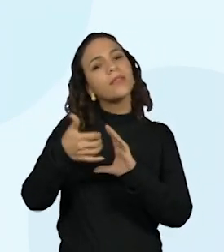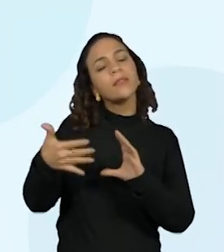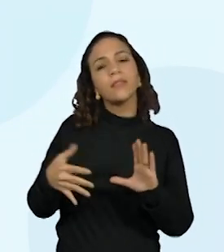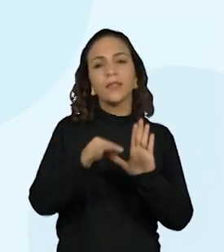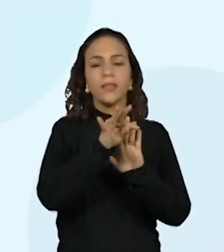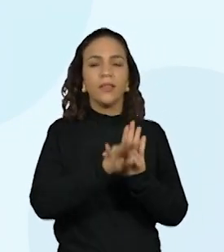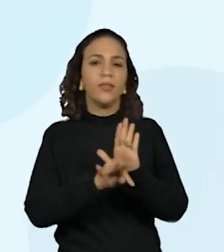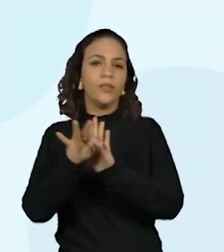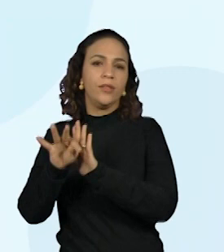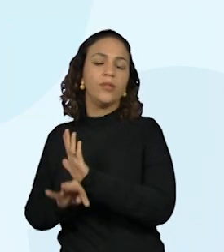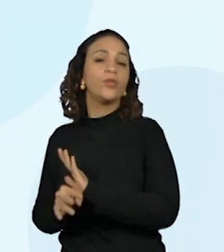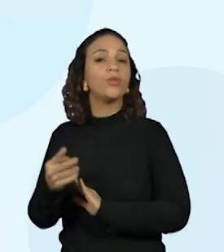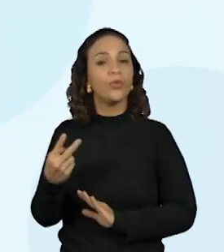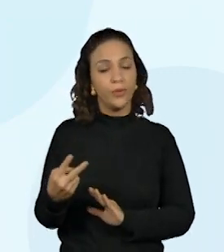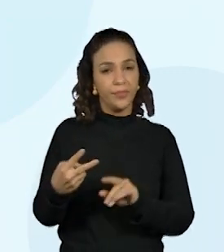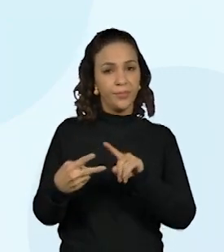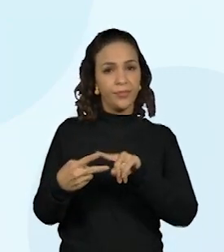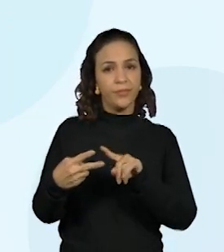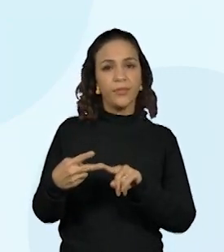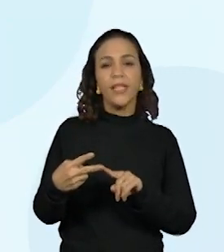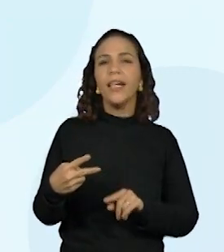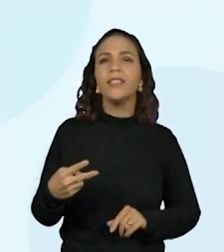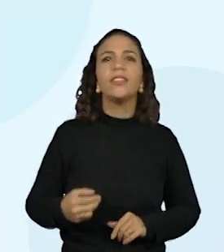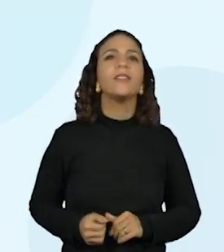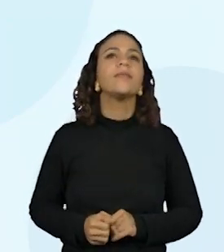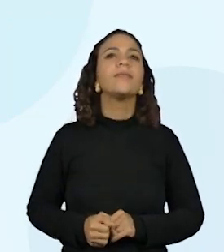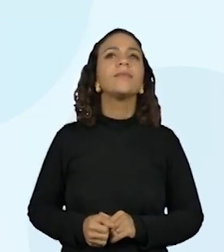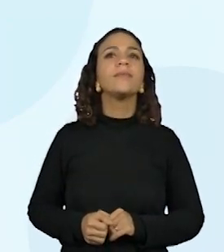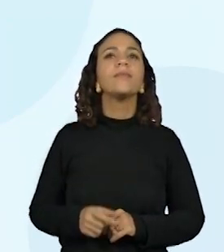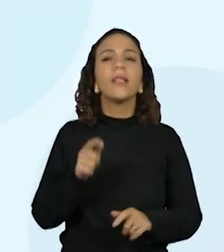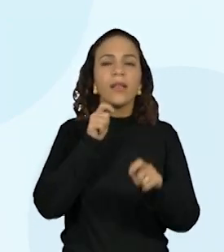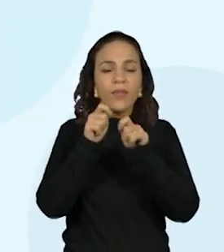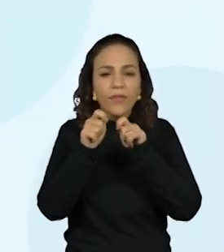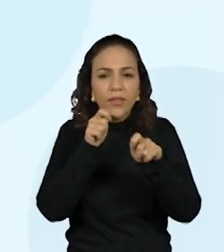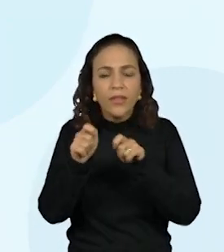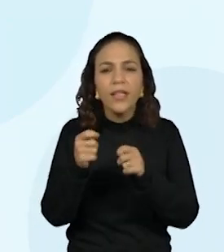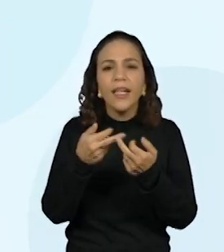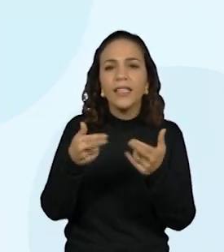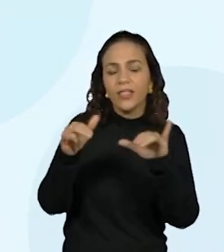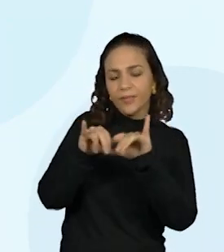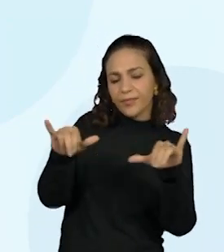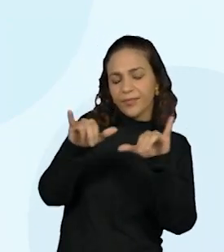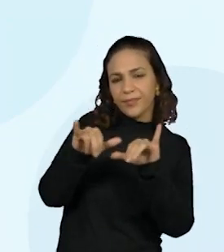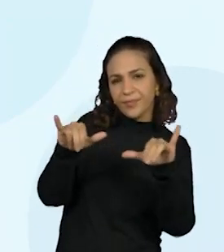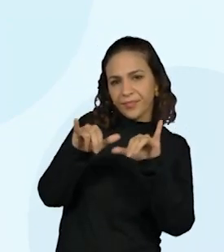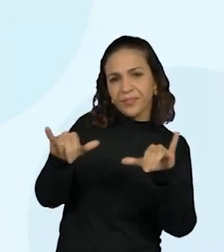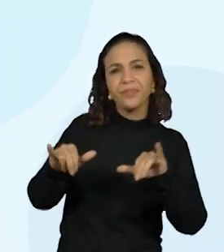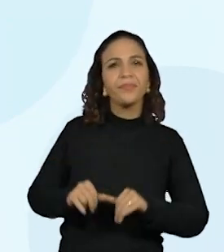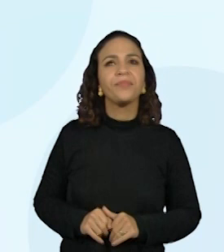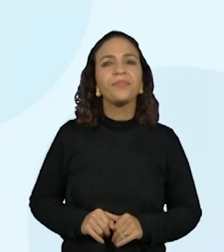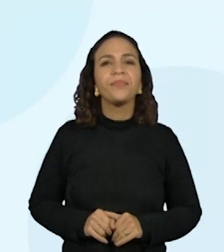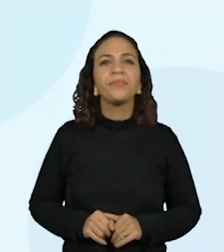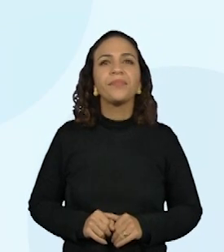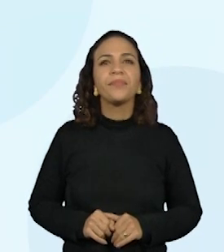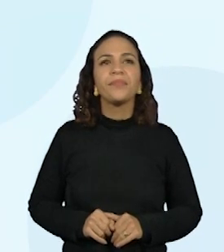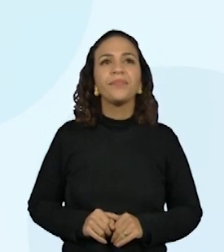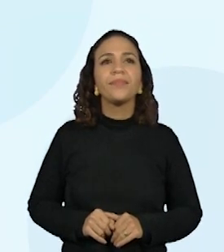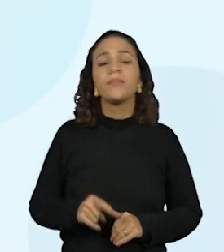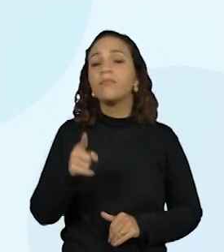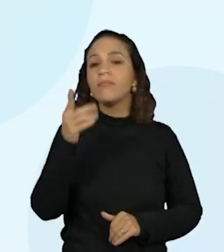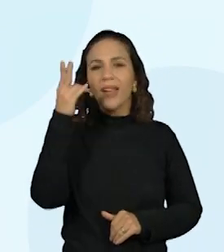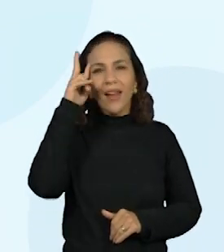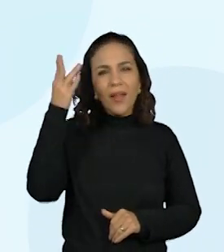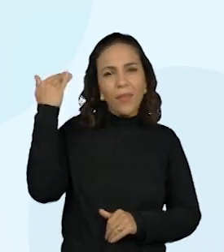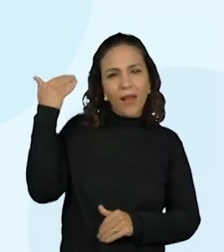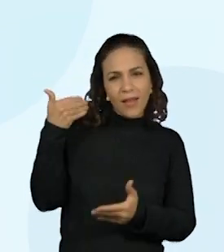textos, entrevista e notícia, estudantes. Nós estamos em uma sequência didática com o jornal